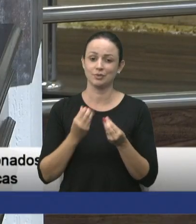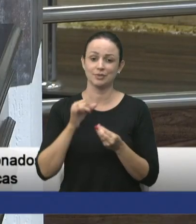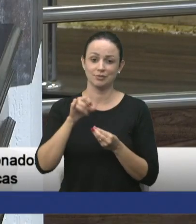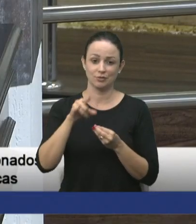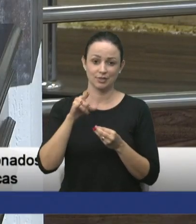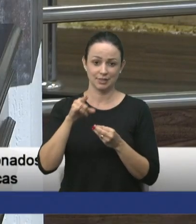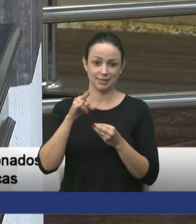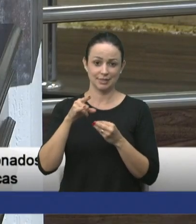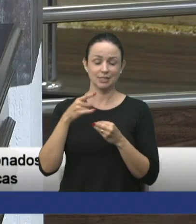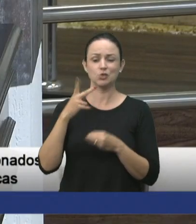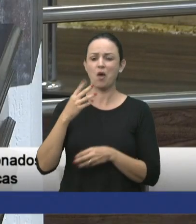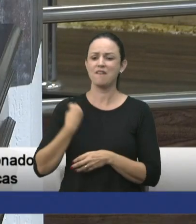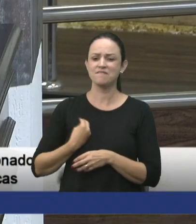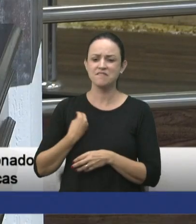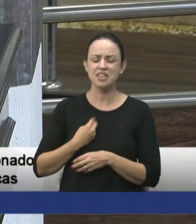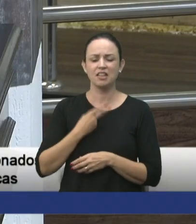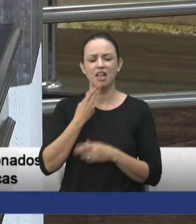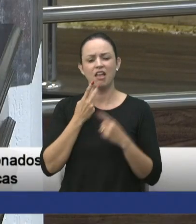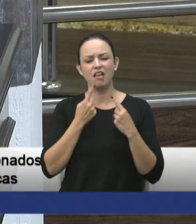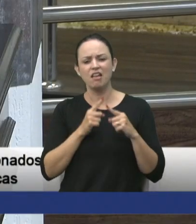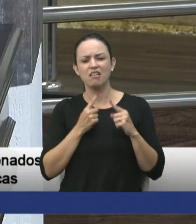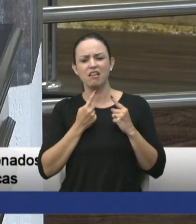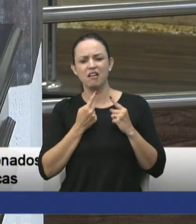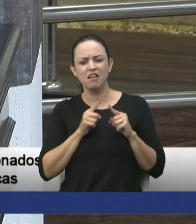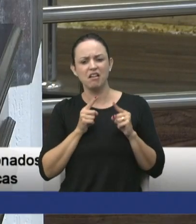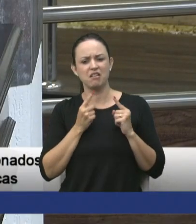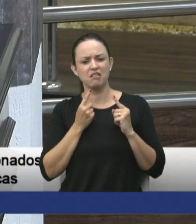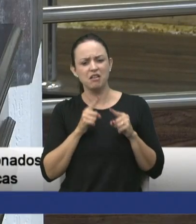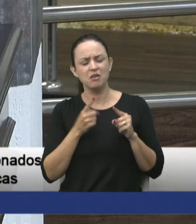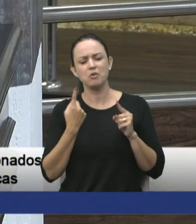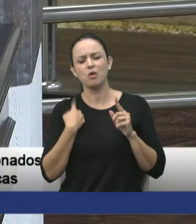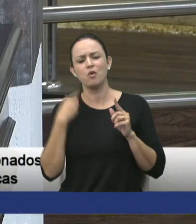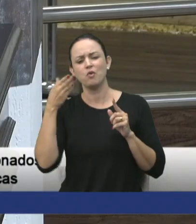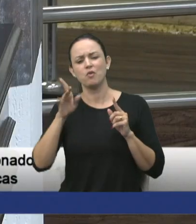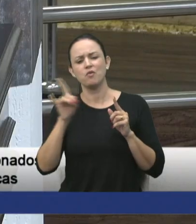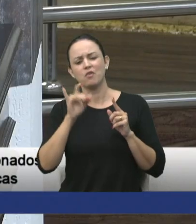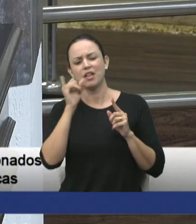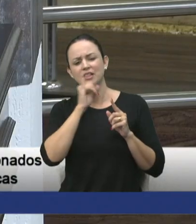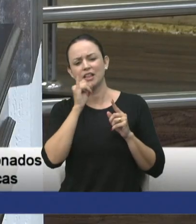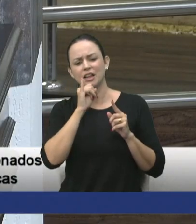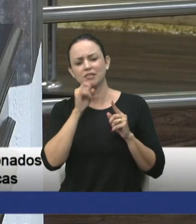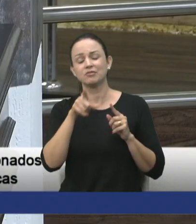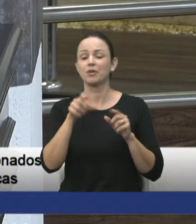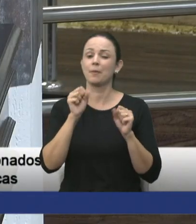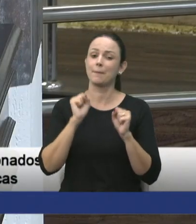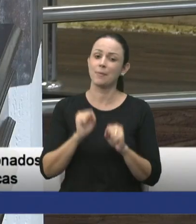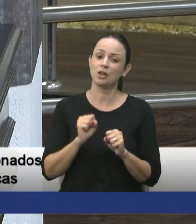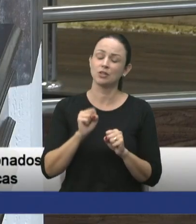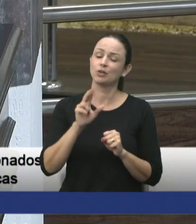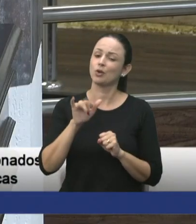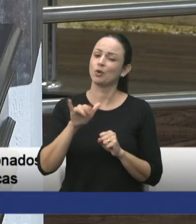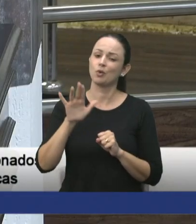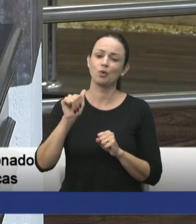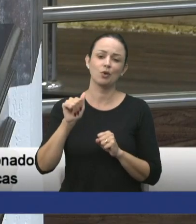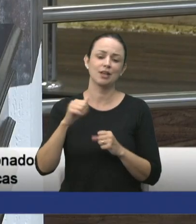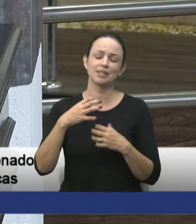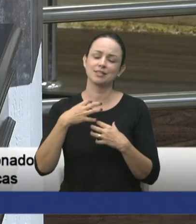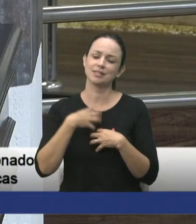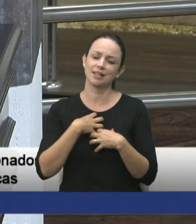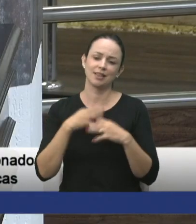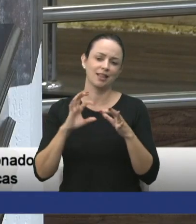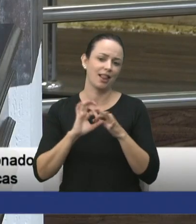vida toda lamentando o fato de não ter chegado à Itália, você pode ser que nunca se sinta livre